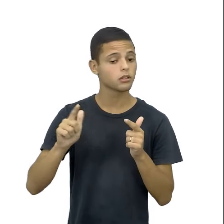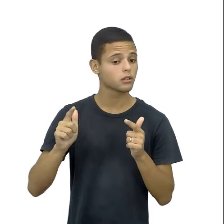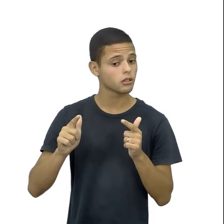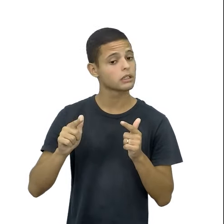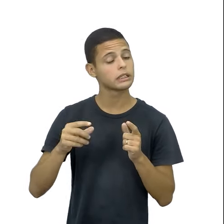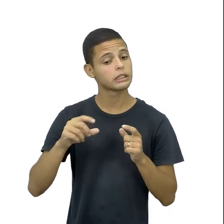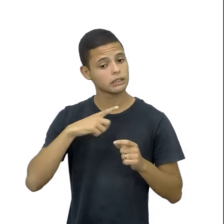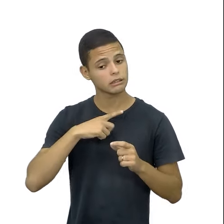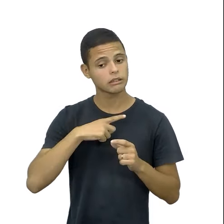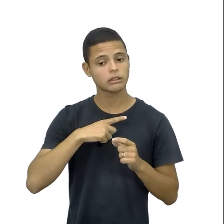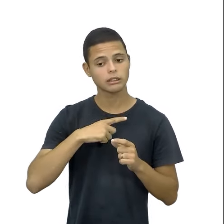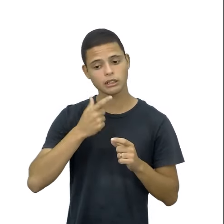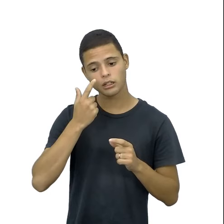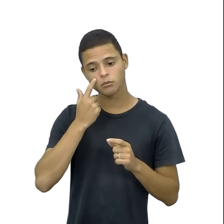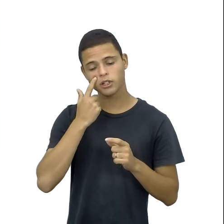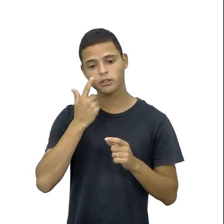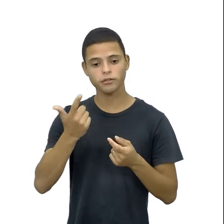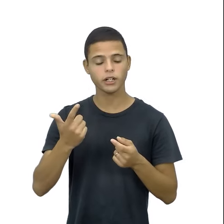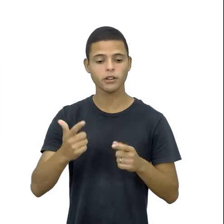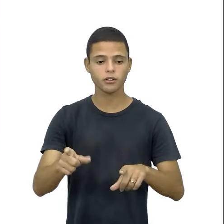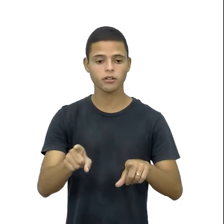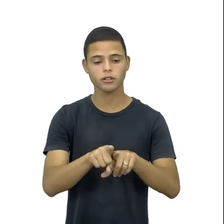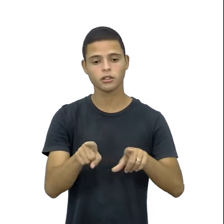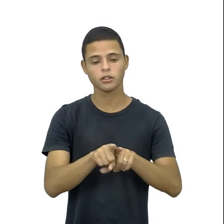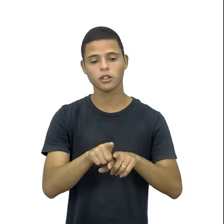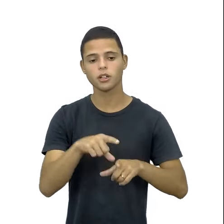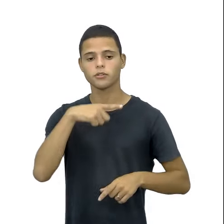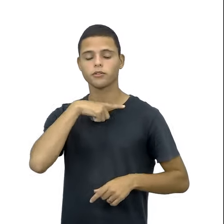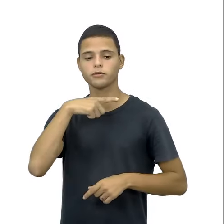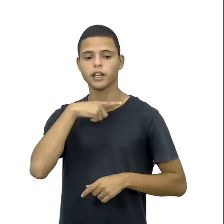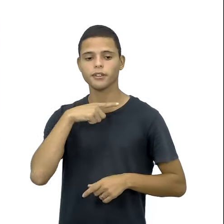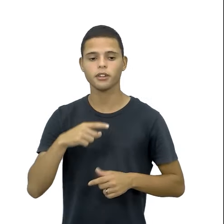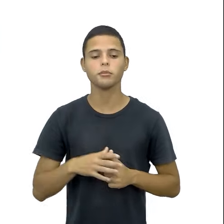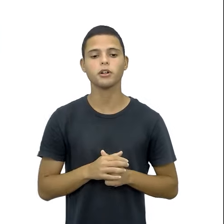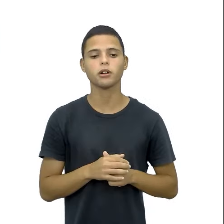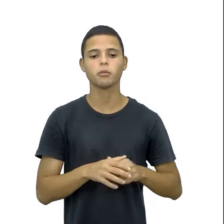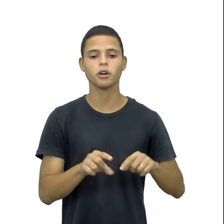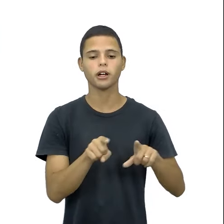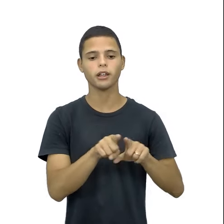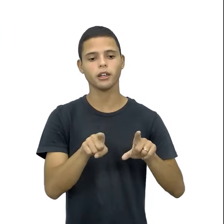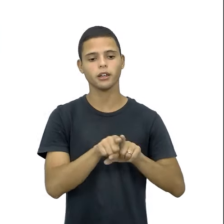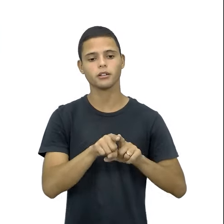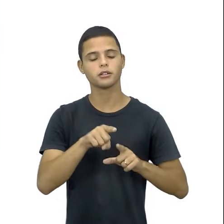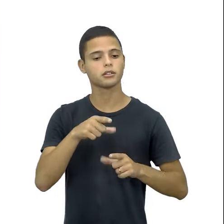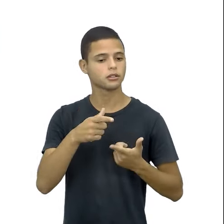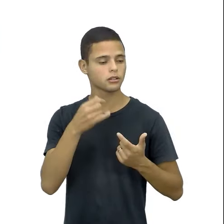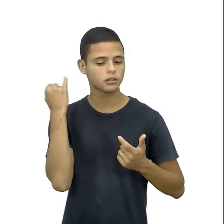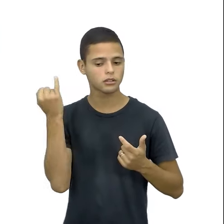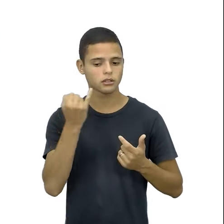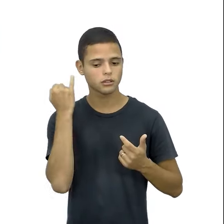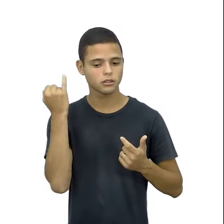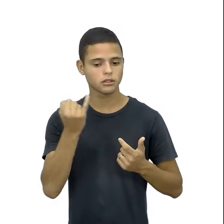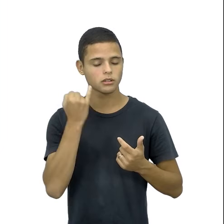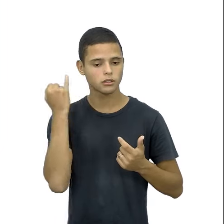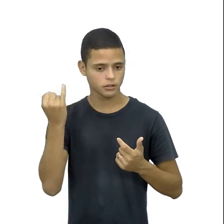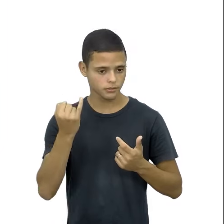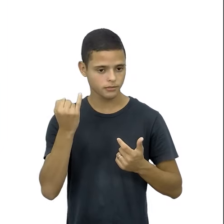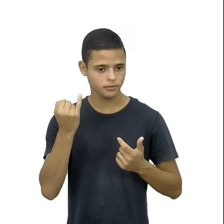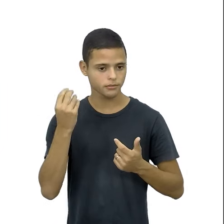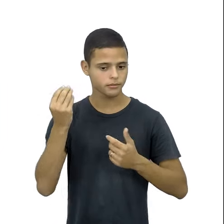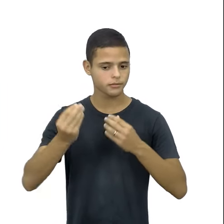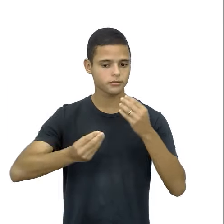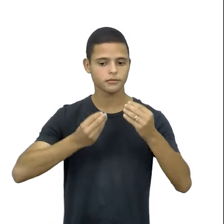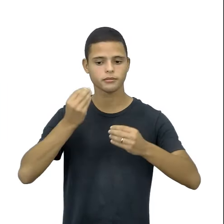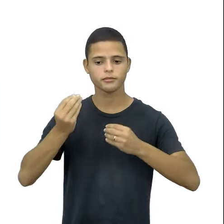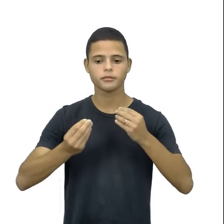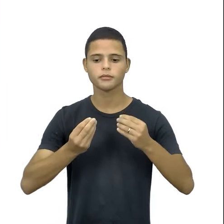que falar sobre essas estratégias, né? O quão bem-vindas elas são e o quão importante elas são, né? E o